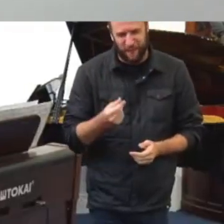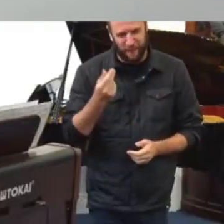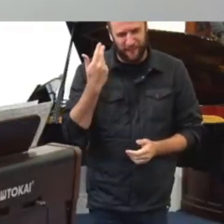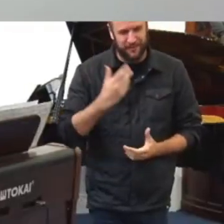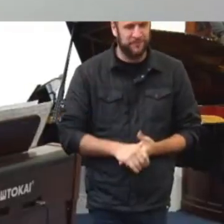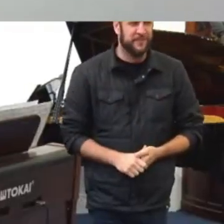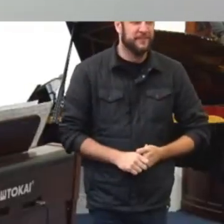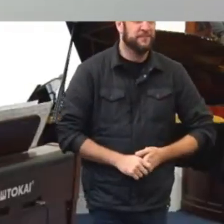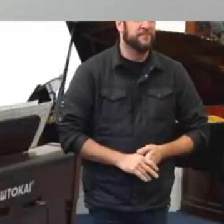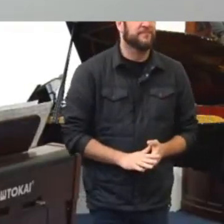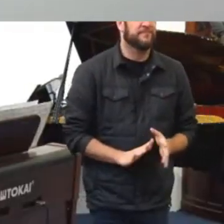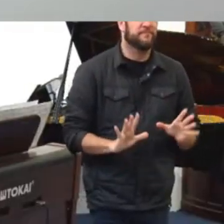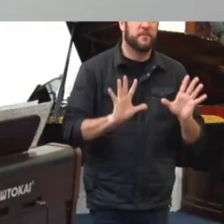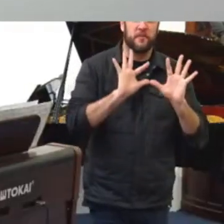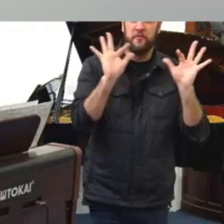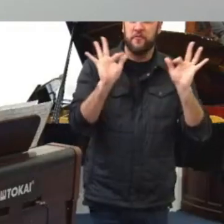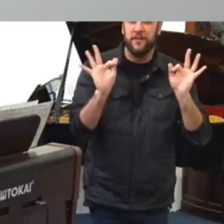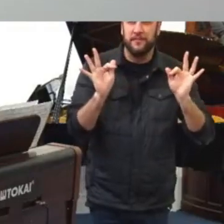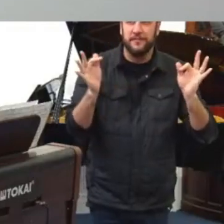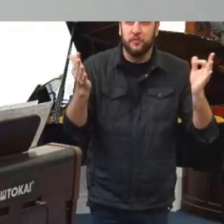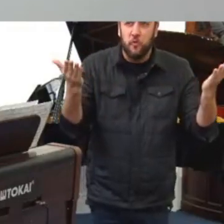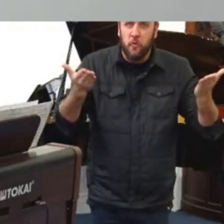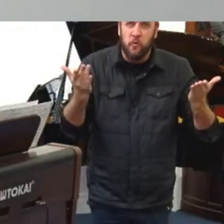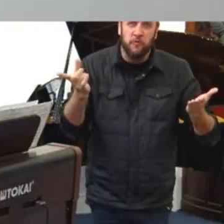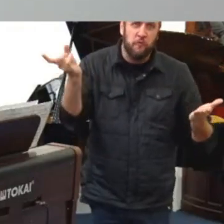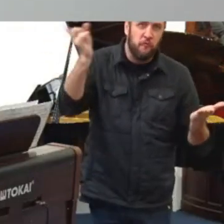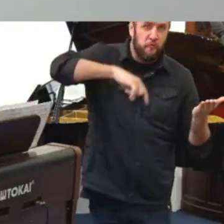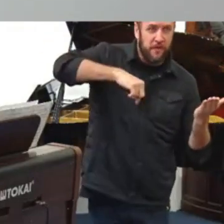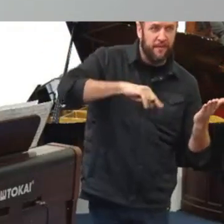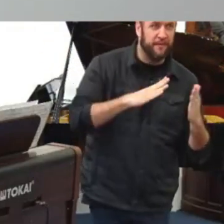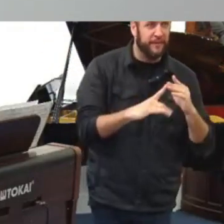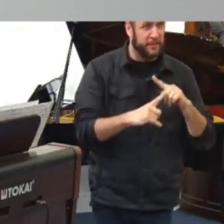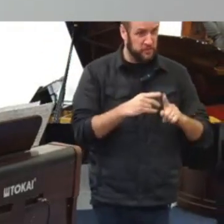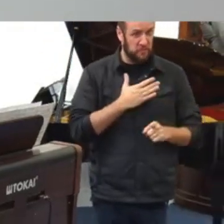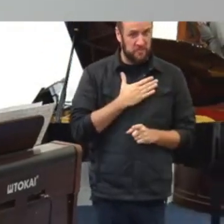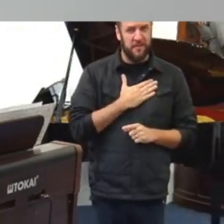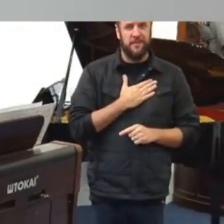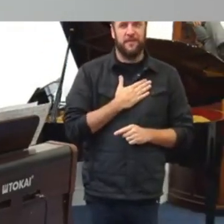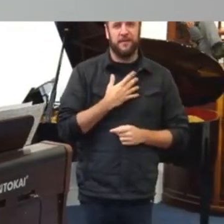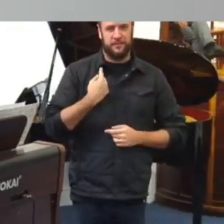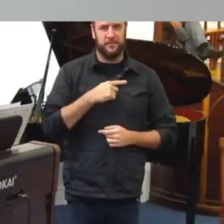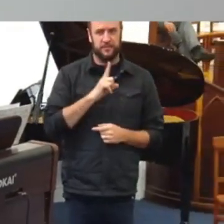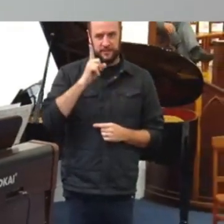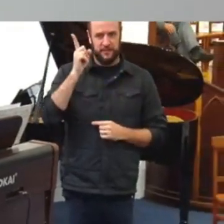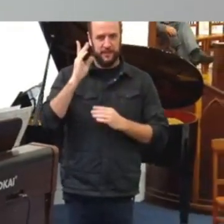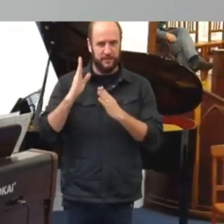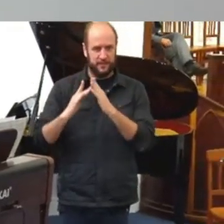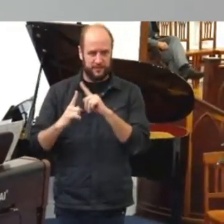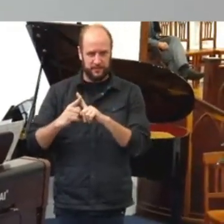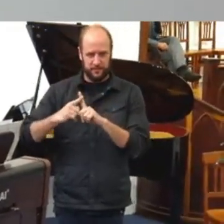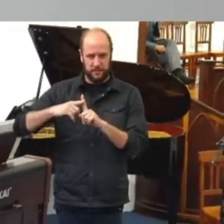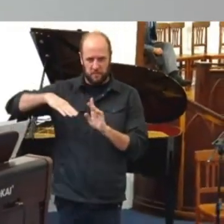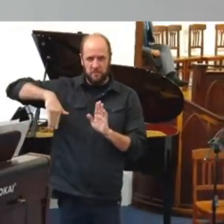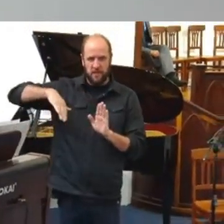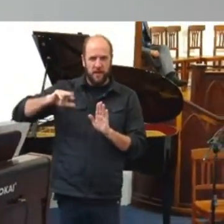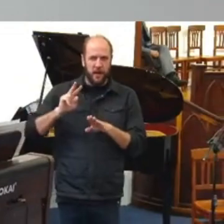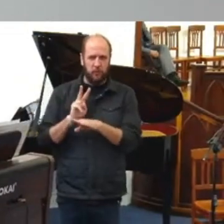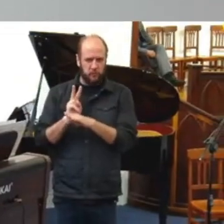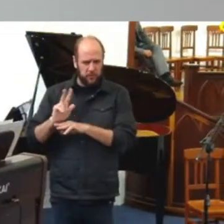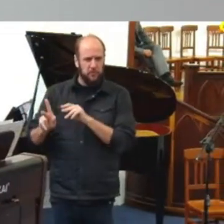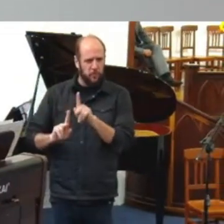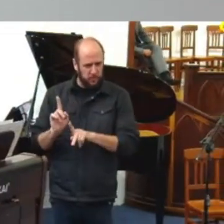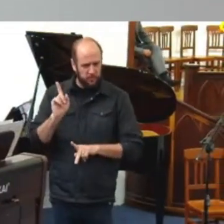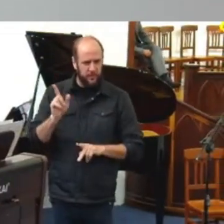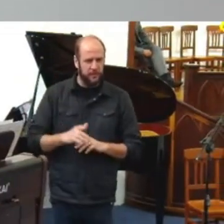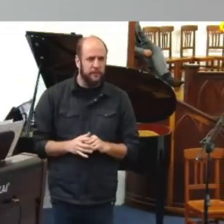Queridos, que alegria poder voltar. Esta que é a nossa igreja. A gente fica lá na congregação, cuidando daquele